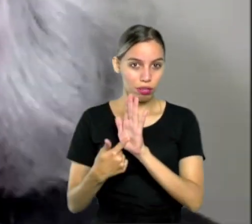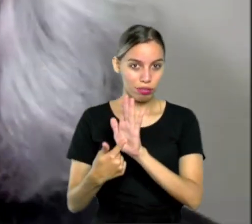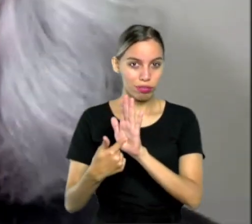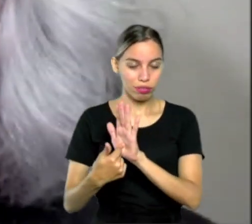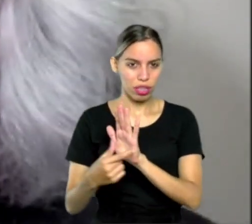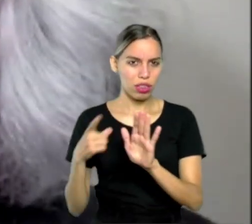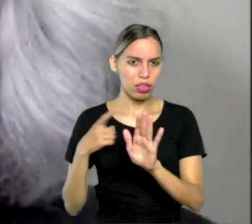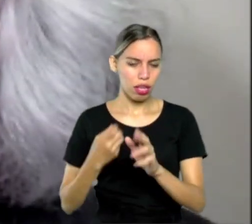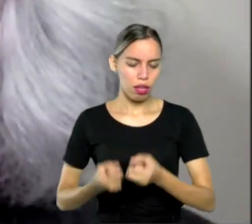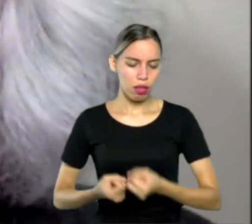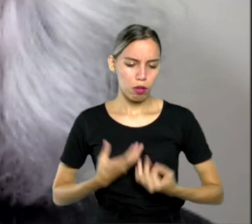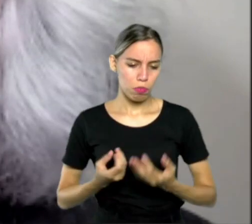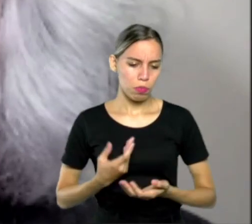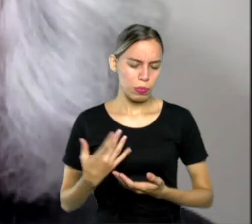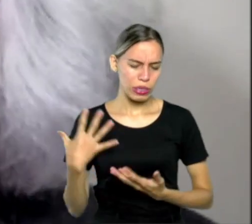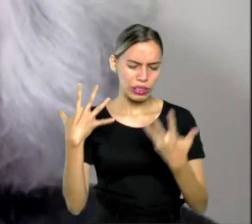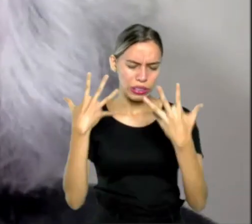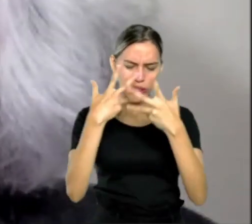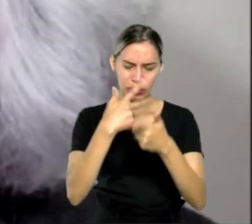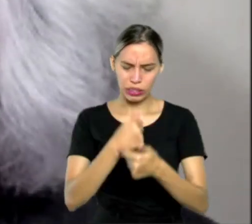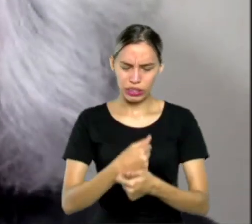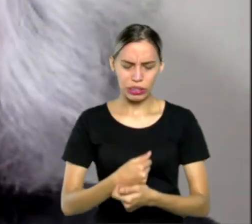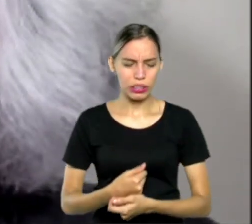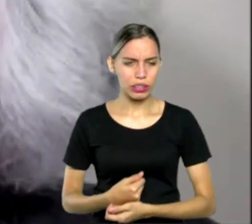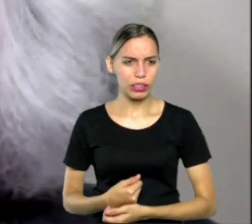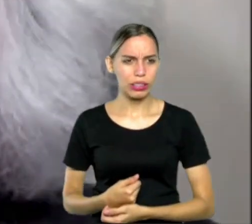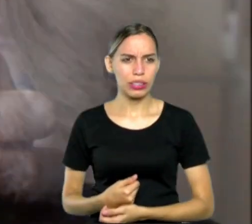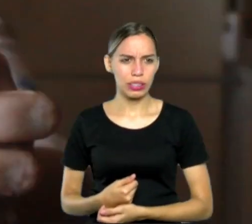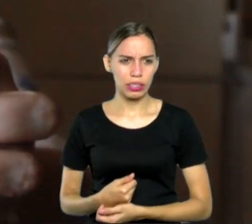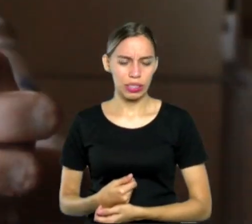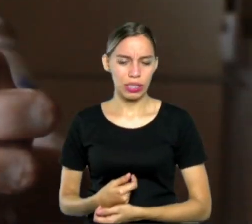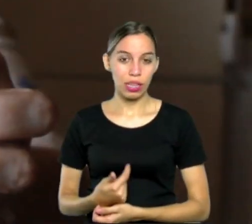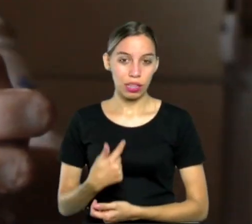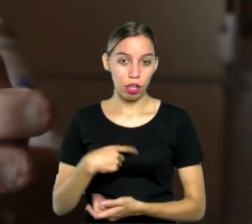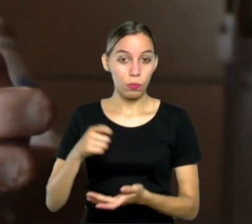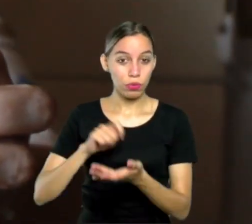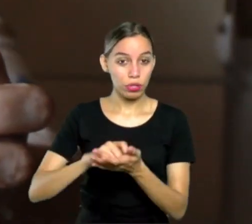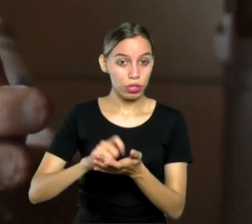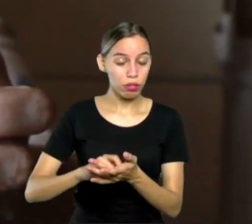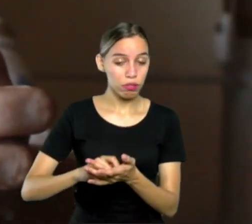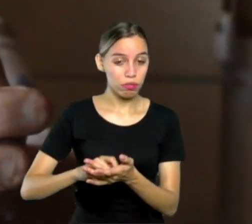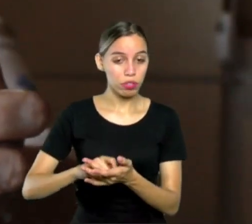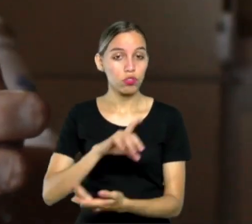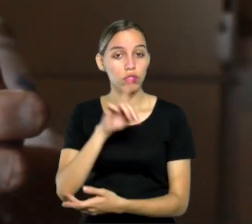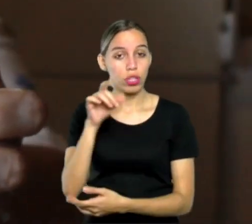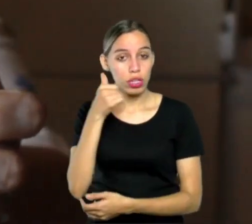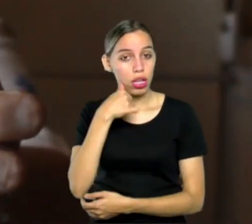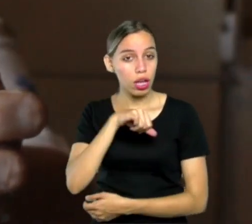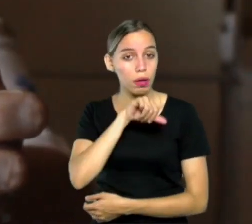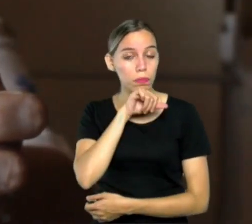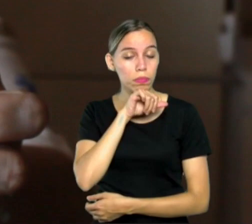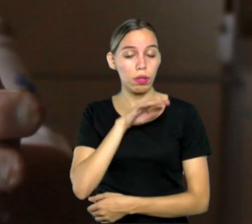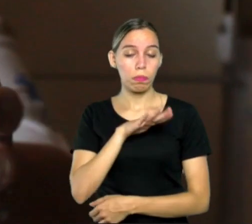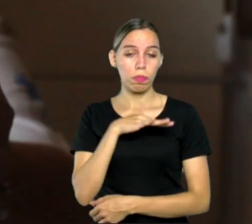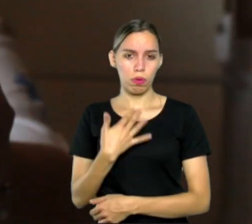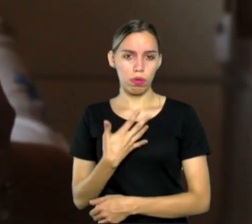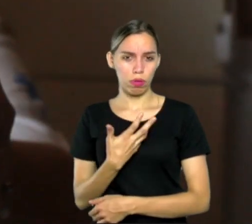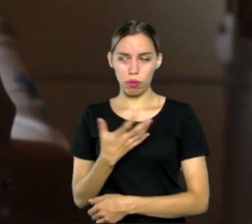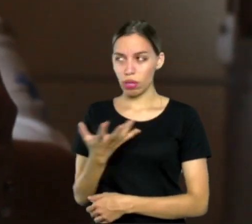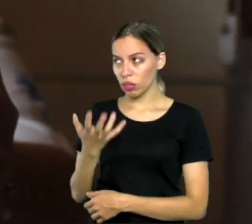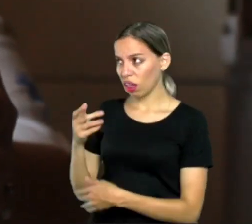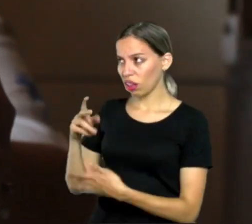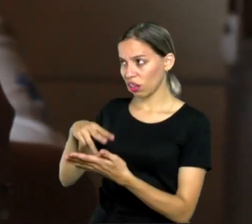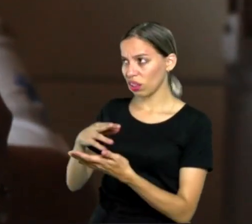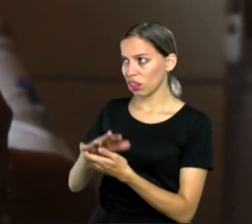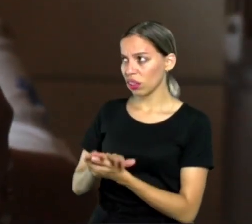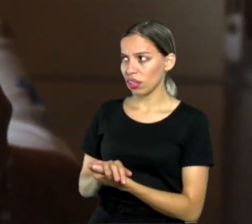lindo, Orfandade. Que eu escrevi quando a mamãe morreu. Quer ler?